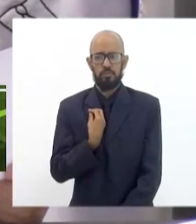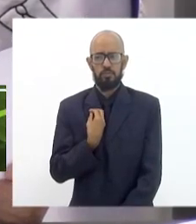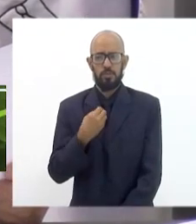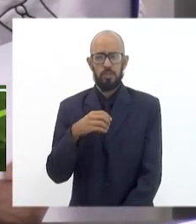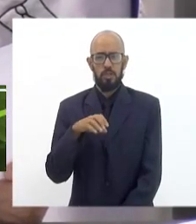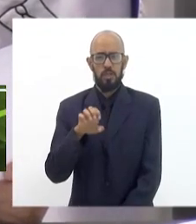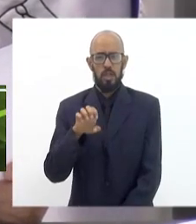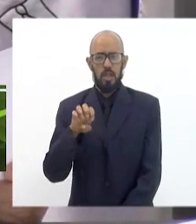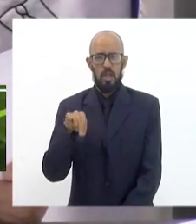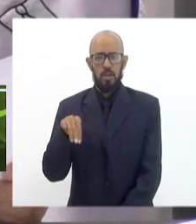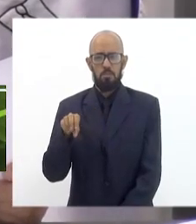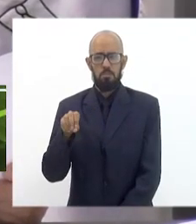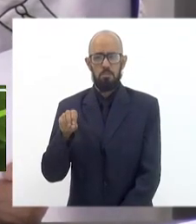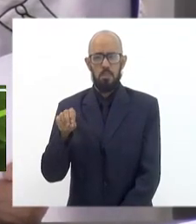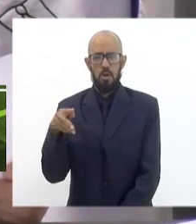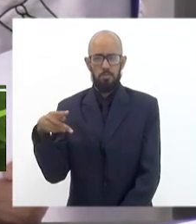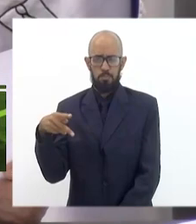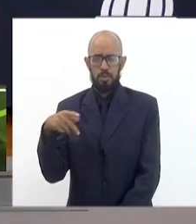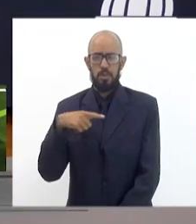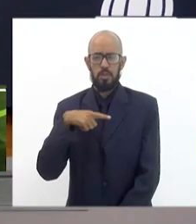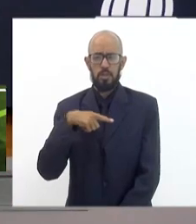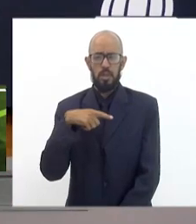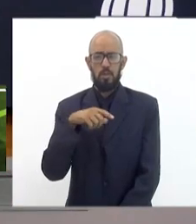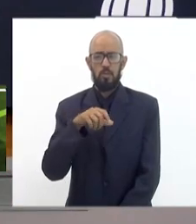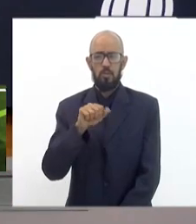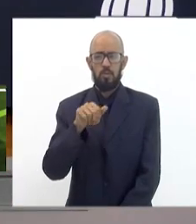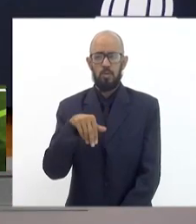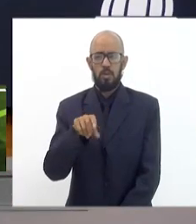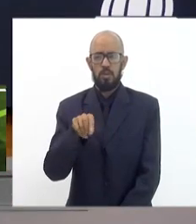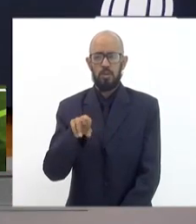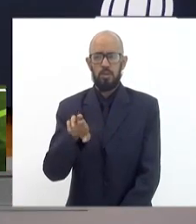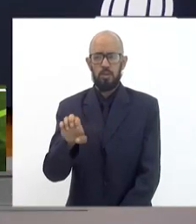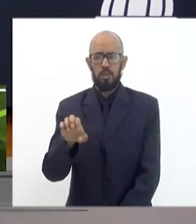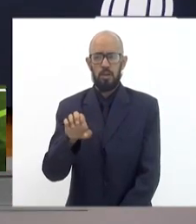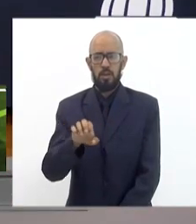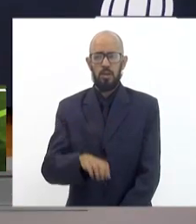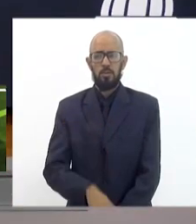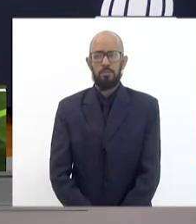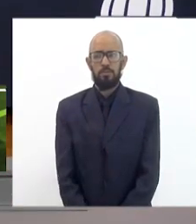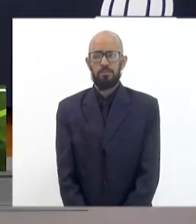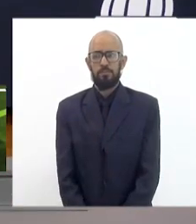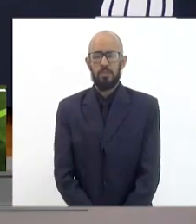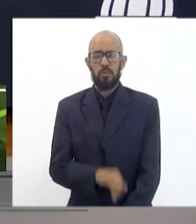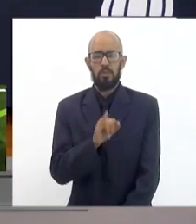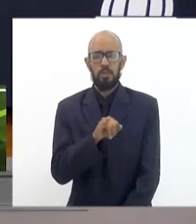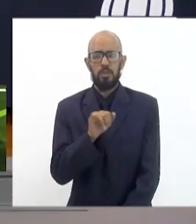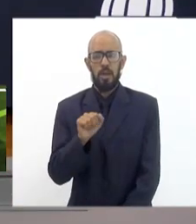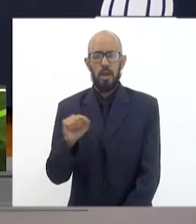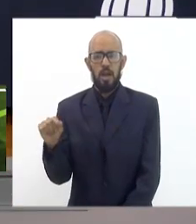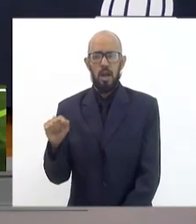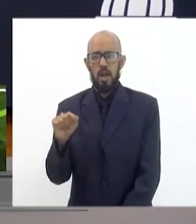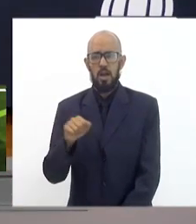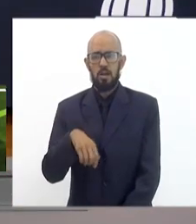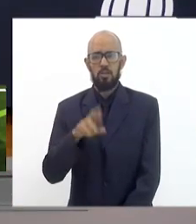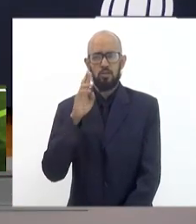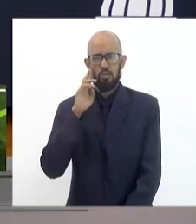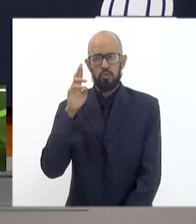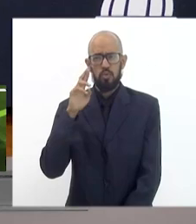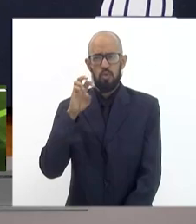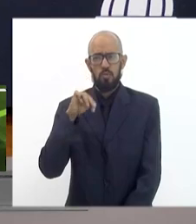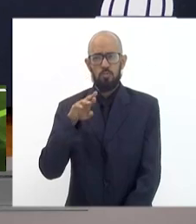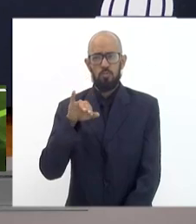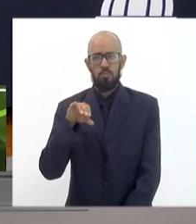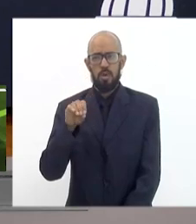telemóvel o senhor André Braga e eu ia o senhor Marcos